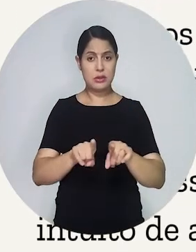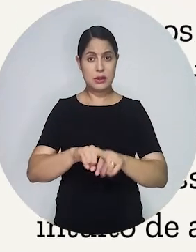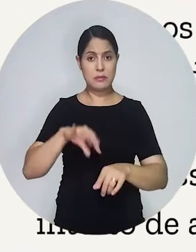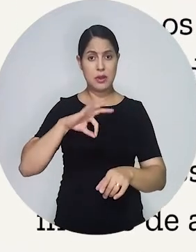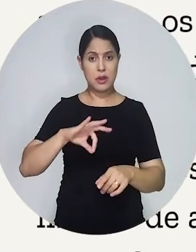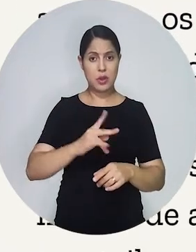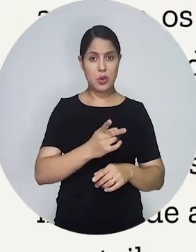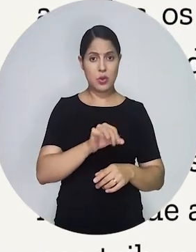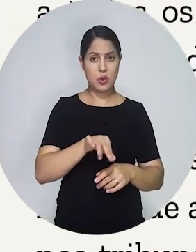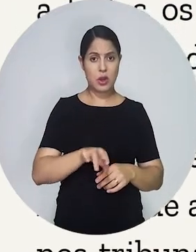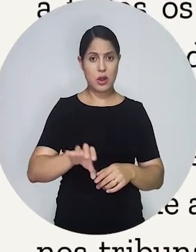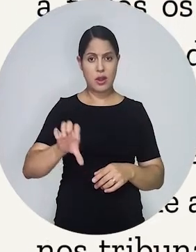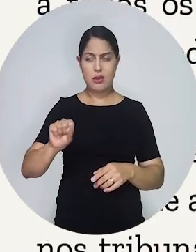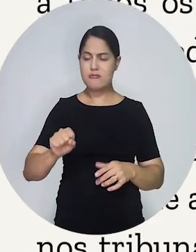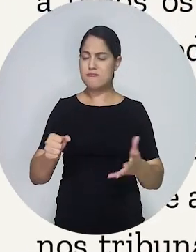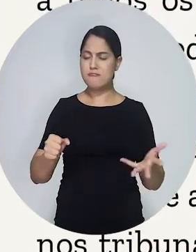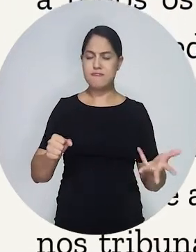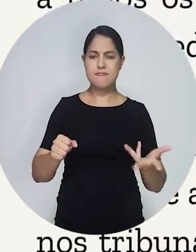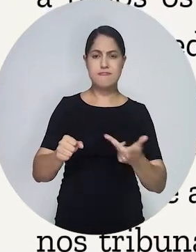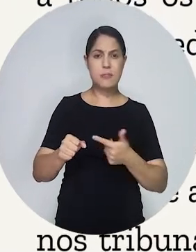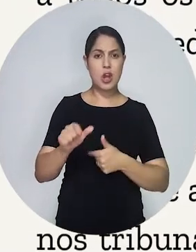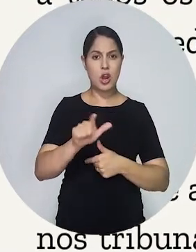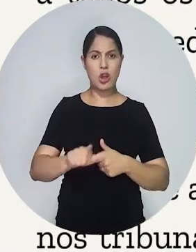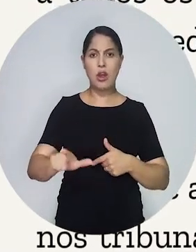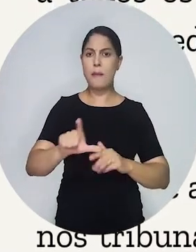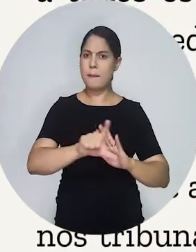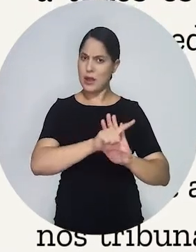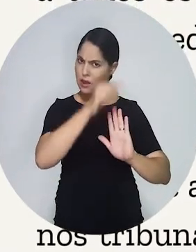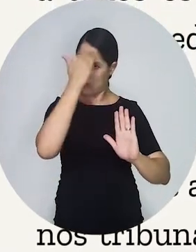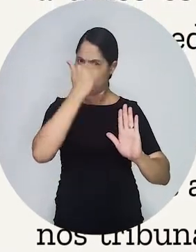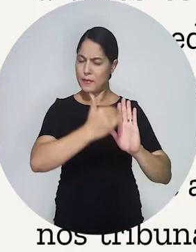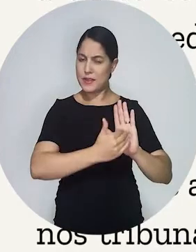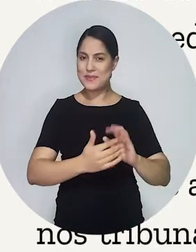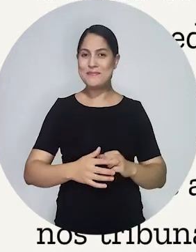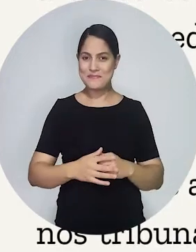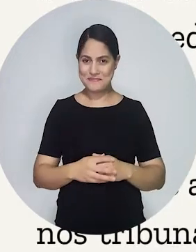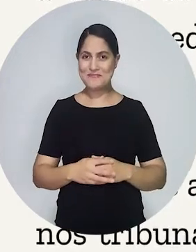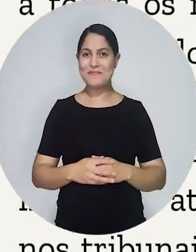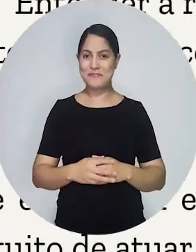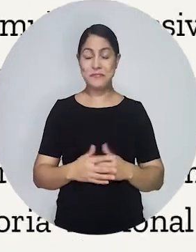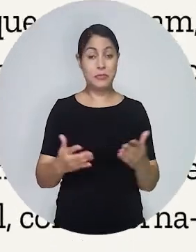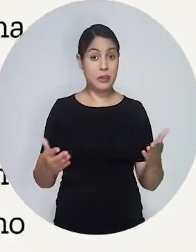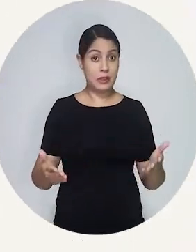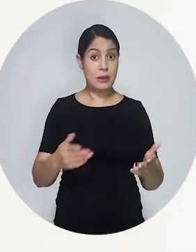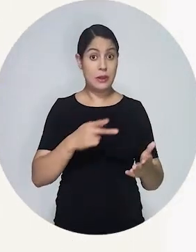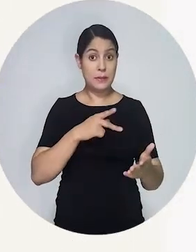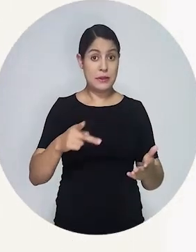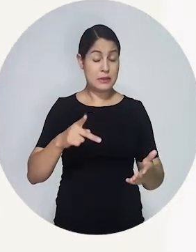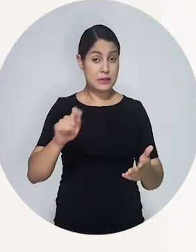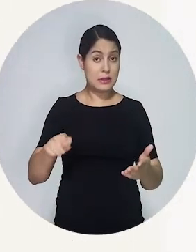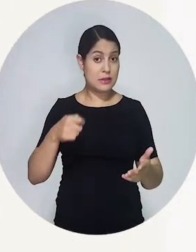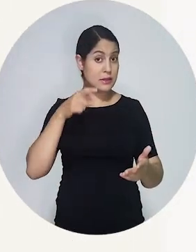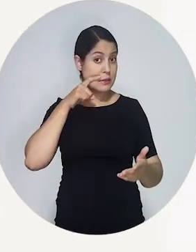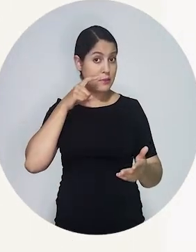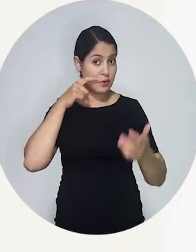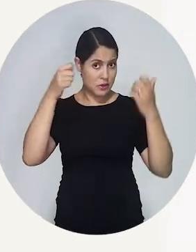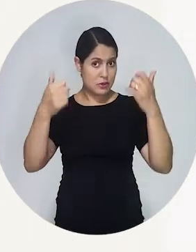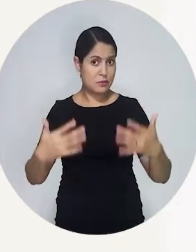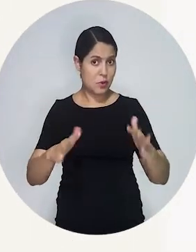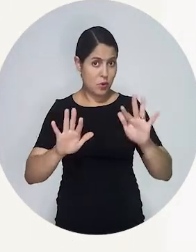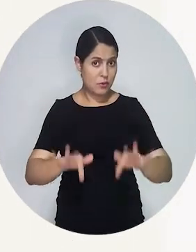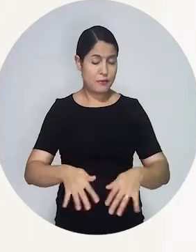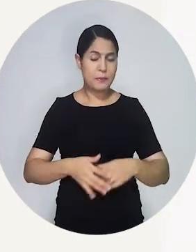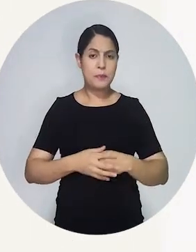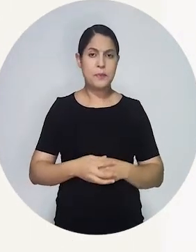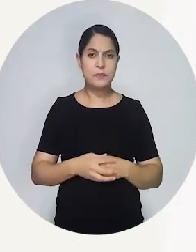a observância fiel aos honorários advocatícios, segundo disposto pela legislação. Por fim, Simonetti concluiu, uma história